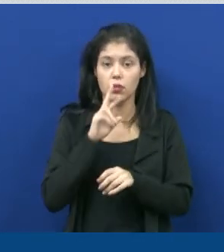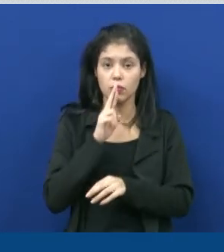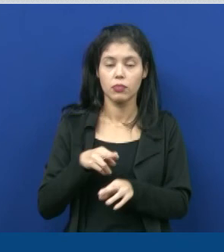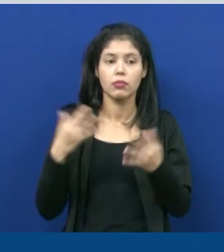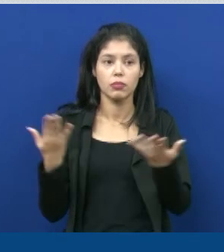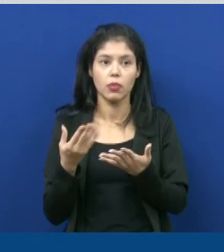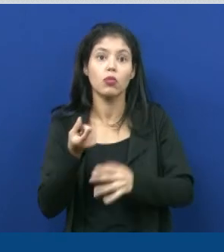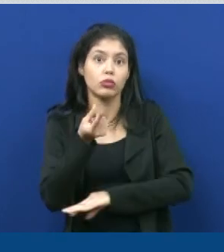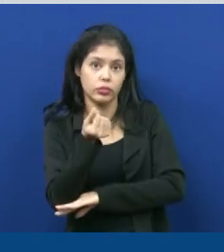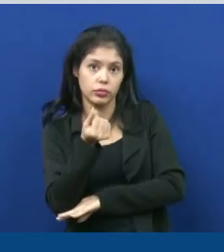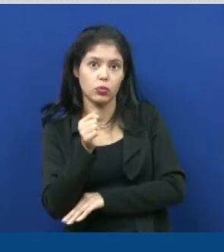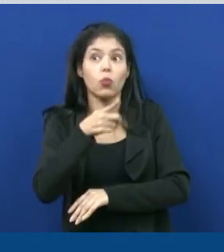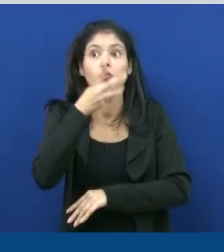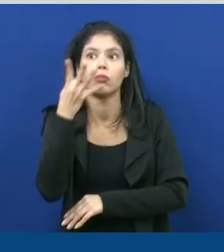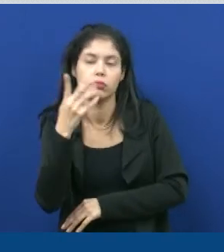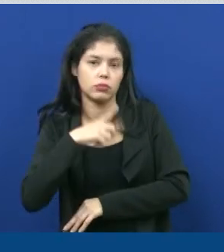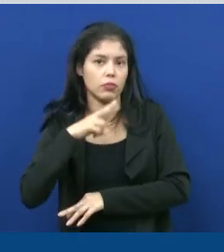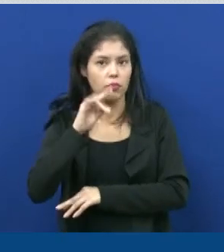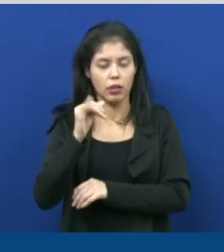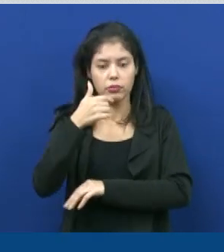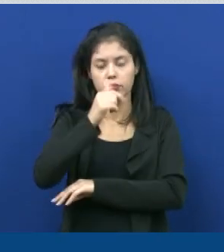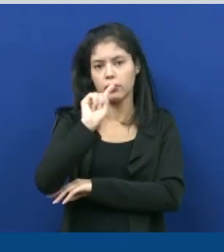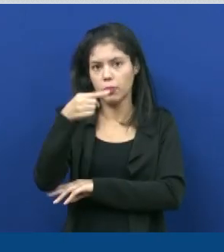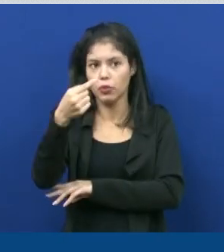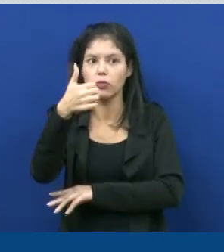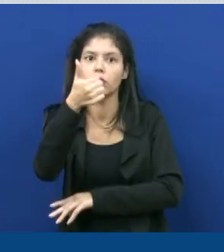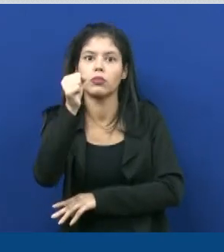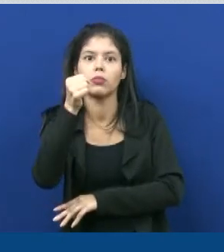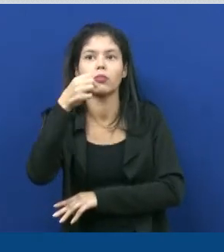né? Após 18 quilômetros.